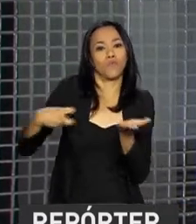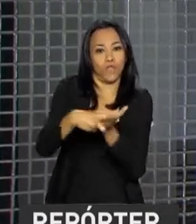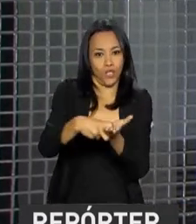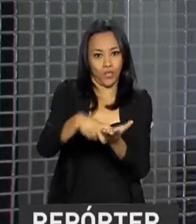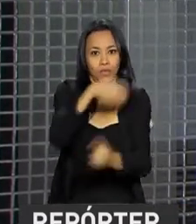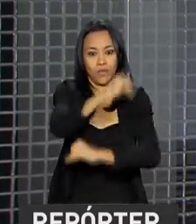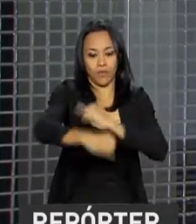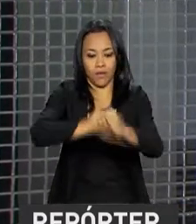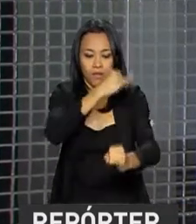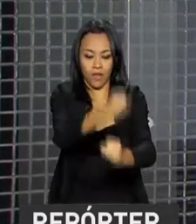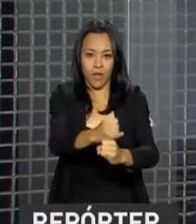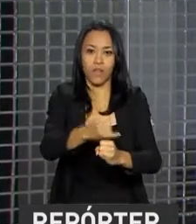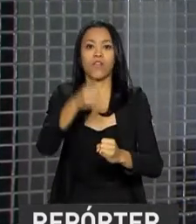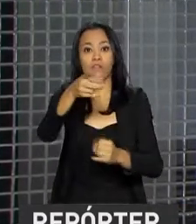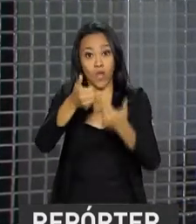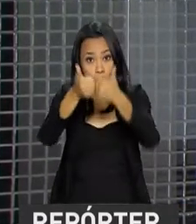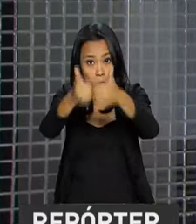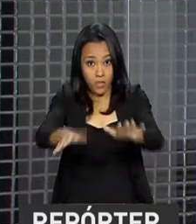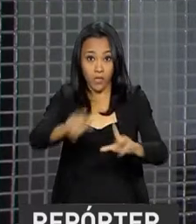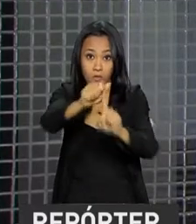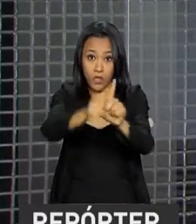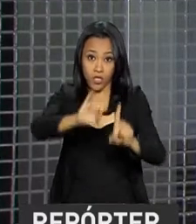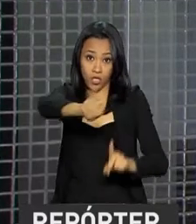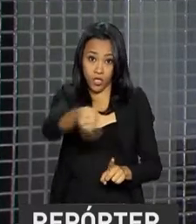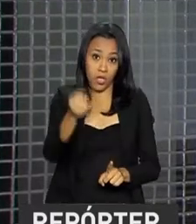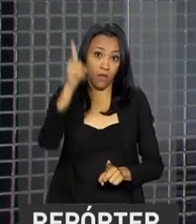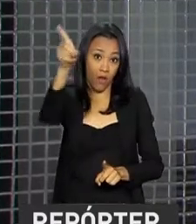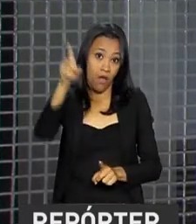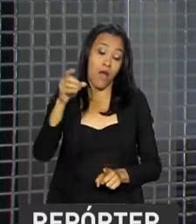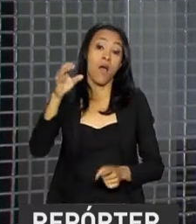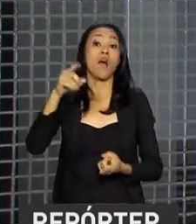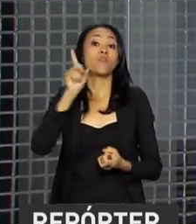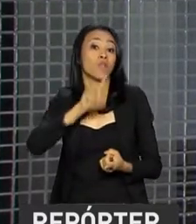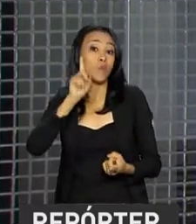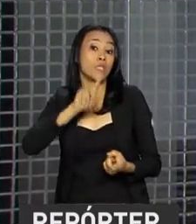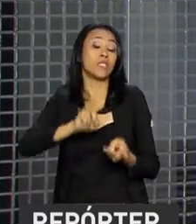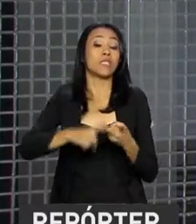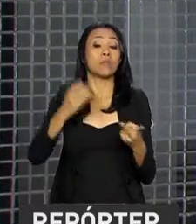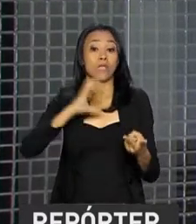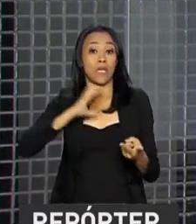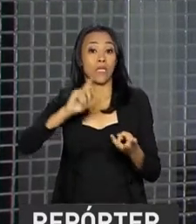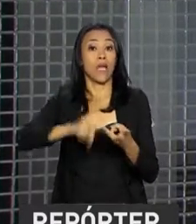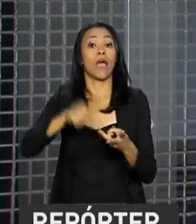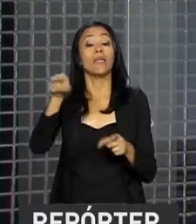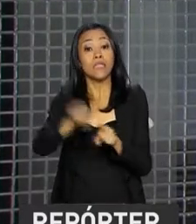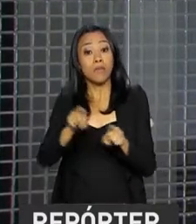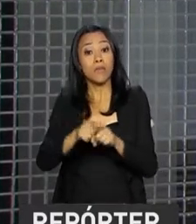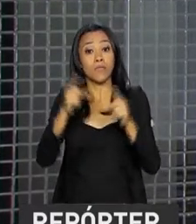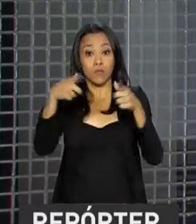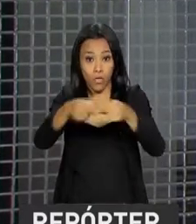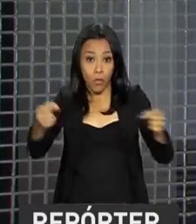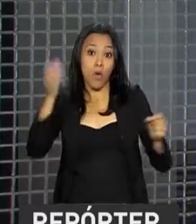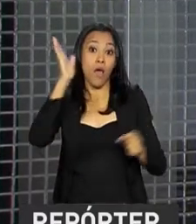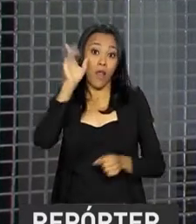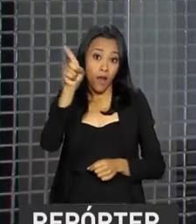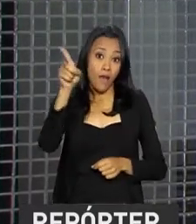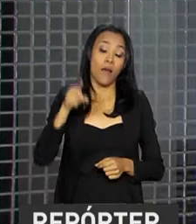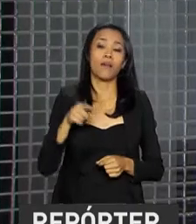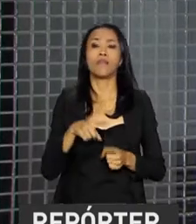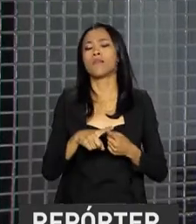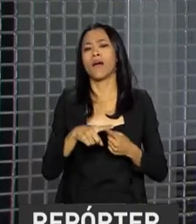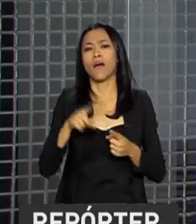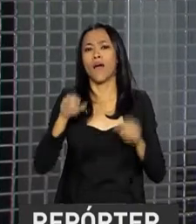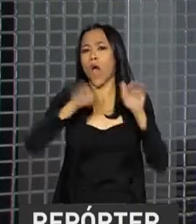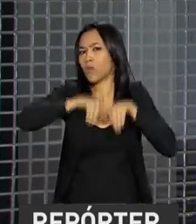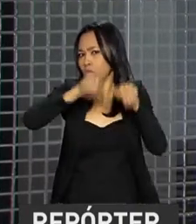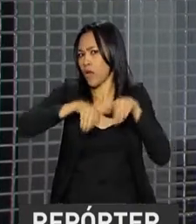serão implantados em janeiro nos Estados Unidos e no Canadá, além do Japão. A Austrália já foi lançado pelo ministro Marcos